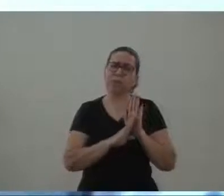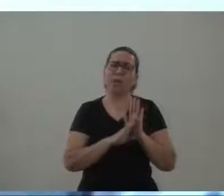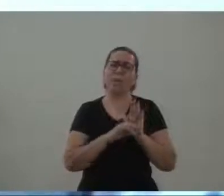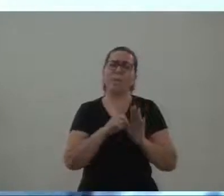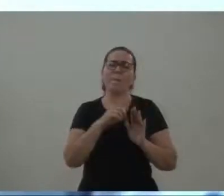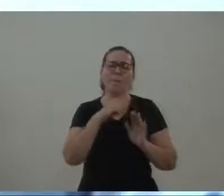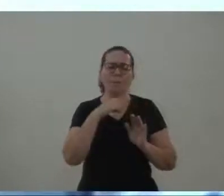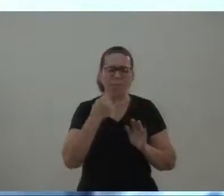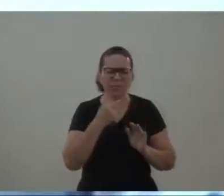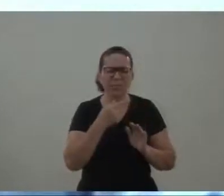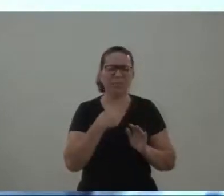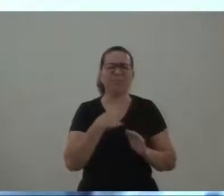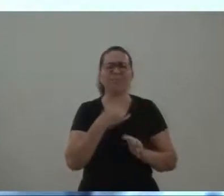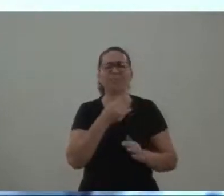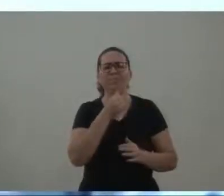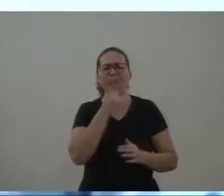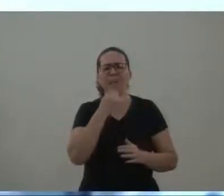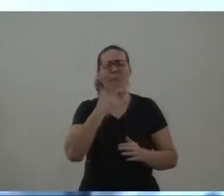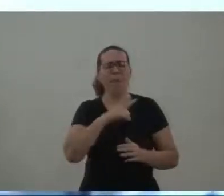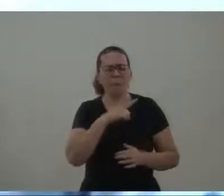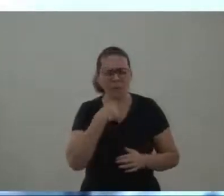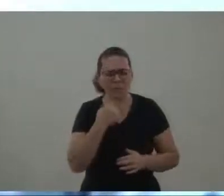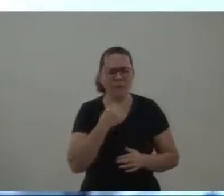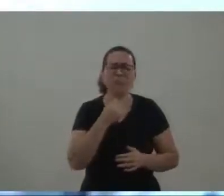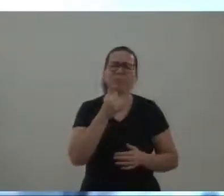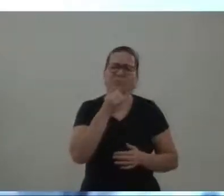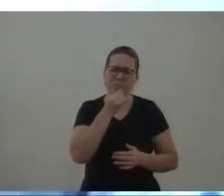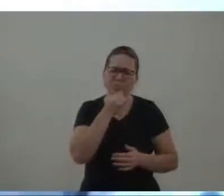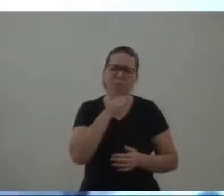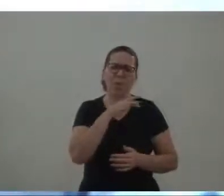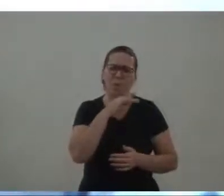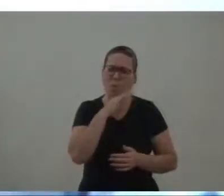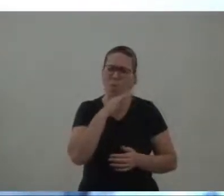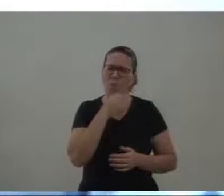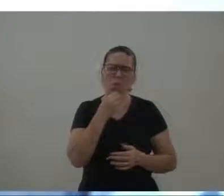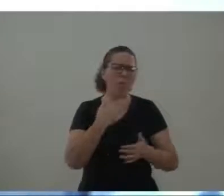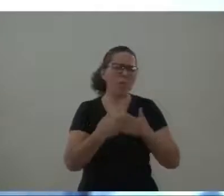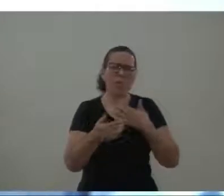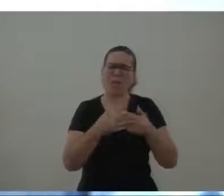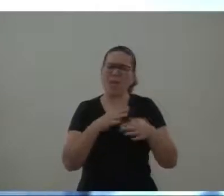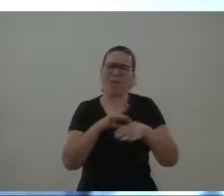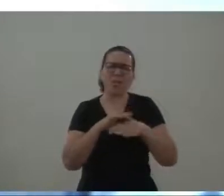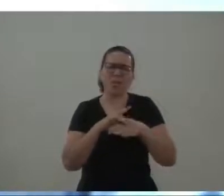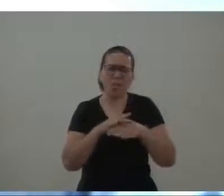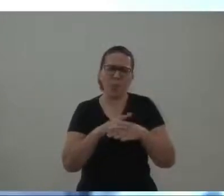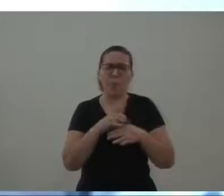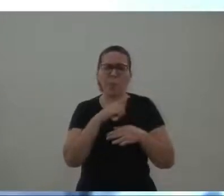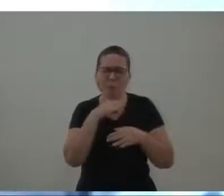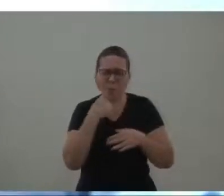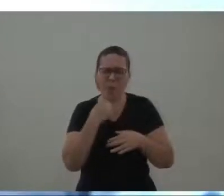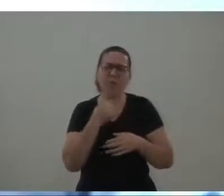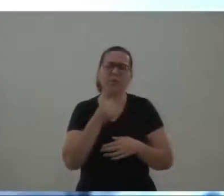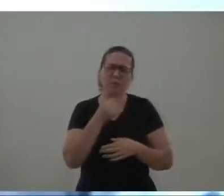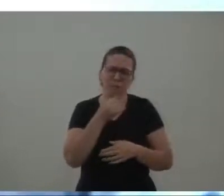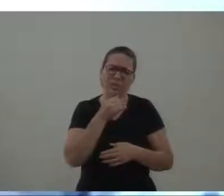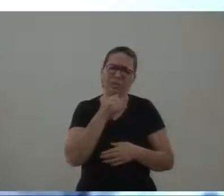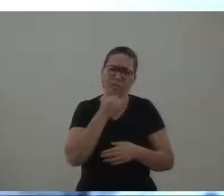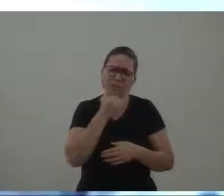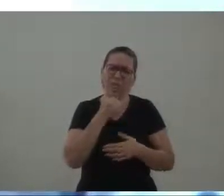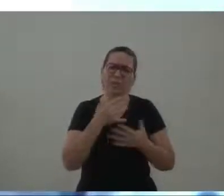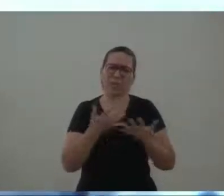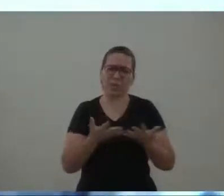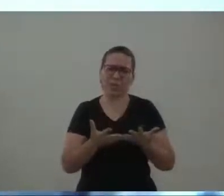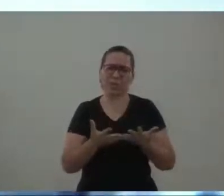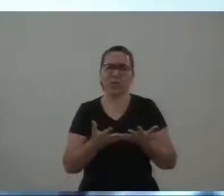gente tem que lamentar profundamente, porque é uma grande perda, seja qual for a doença. Então, muito triste todas as vidas perdidas nesse país.